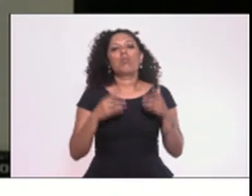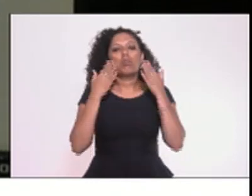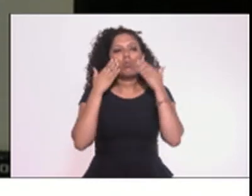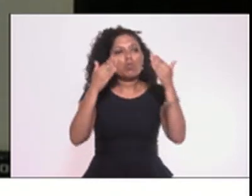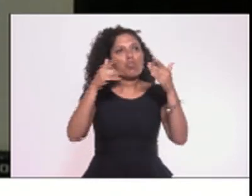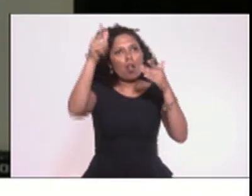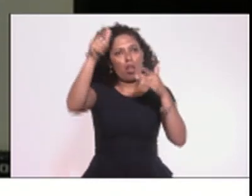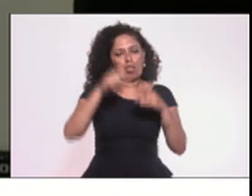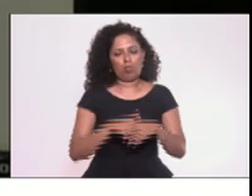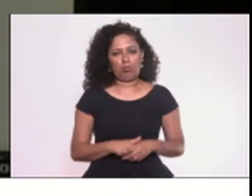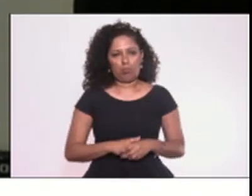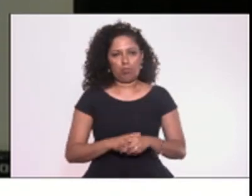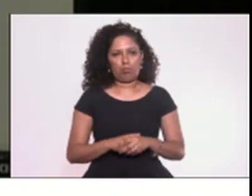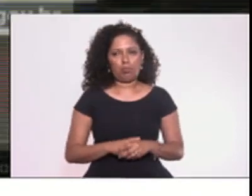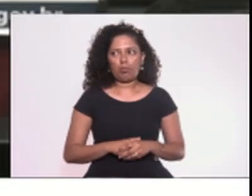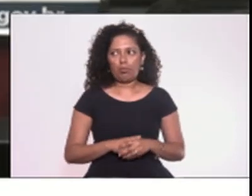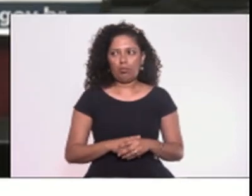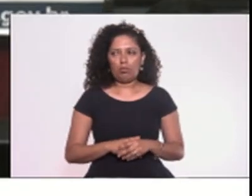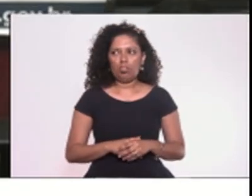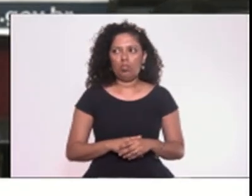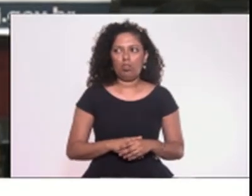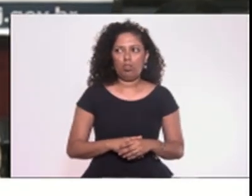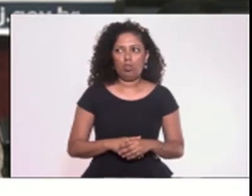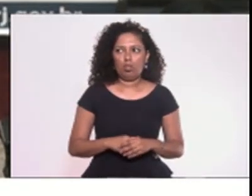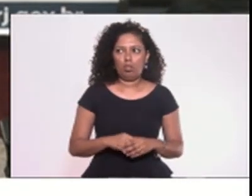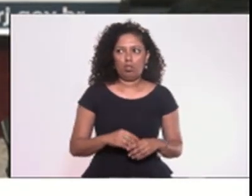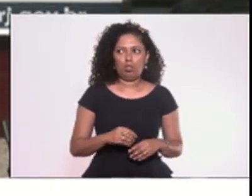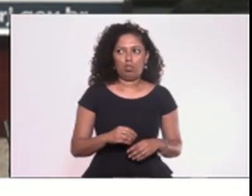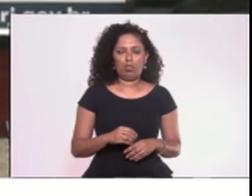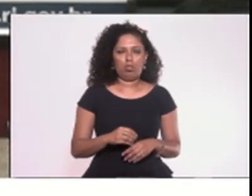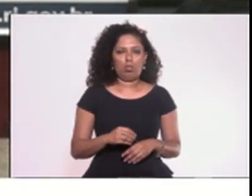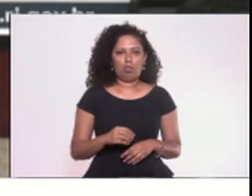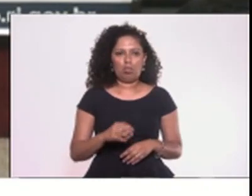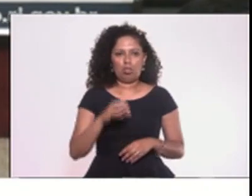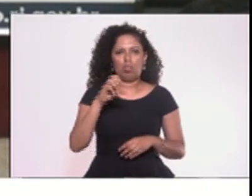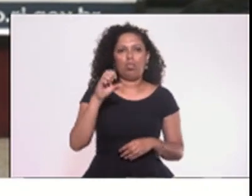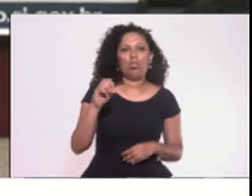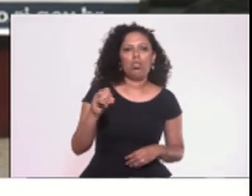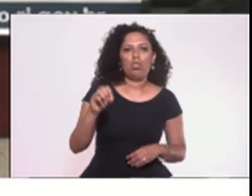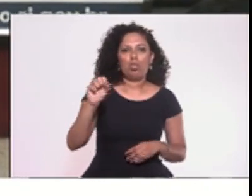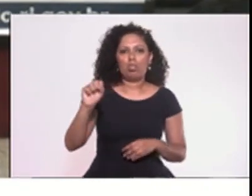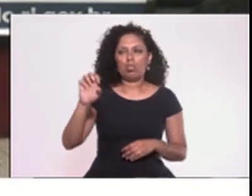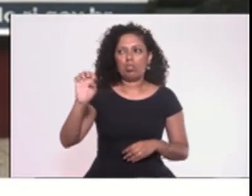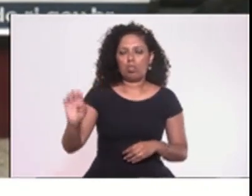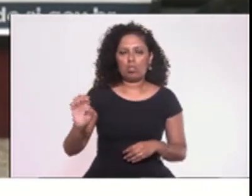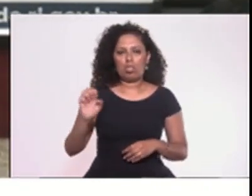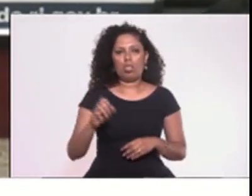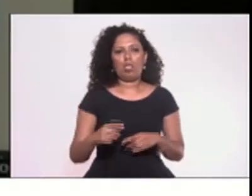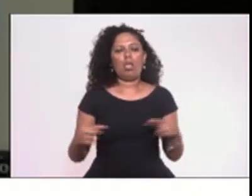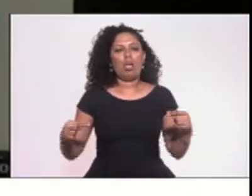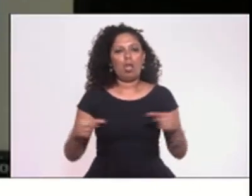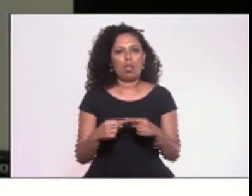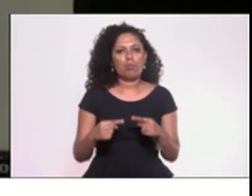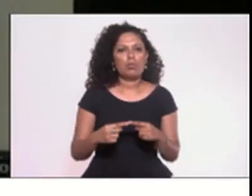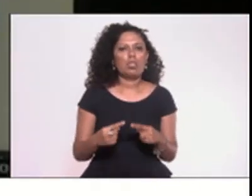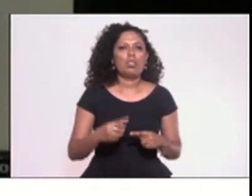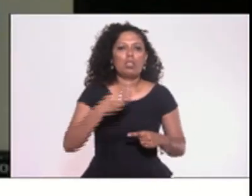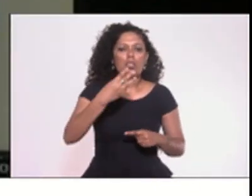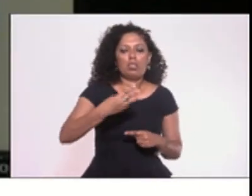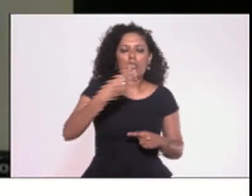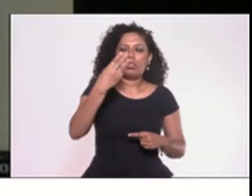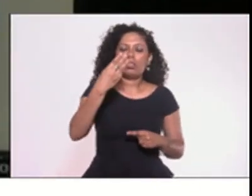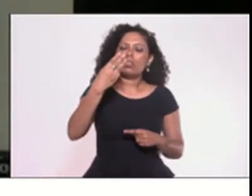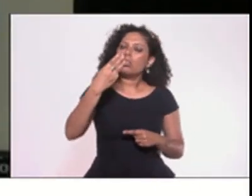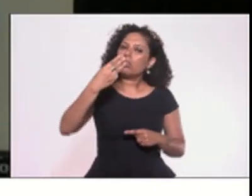lá. A OCDE, já de acordo com a OCDE, a bioeconomia já movimenta 2 trilhões de